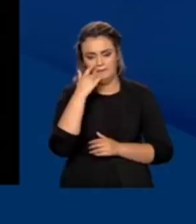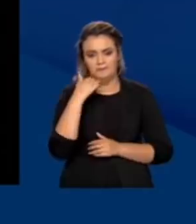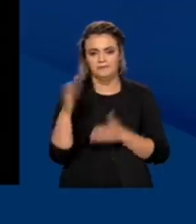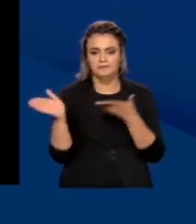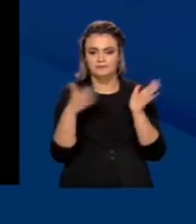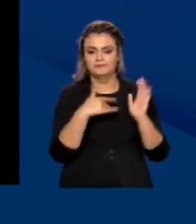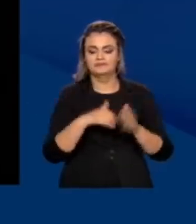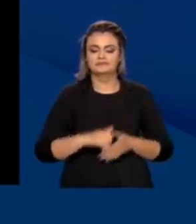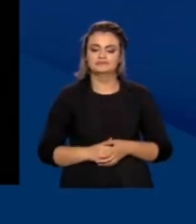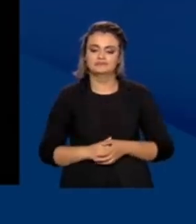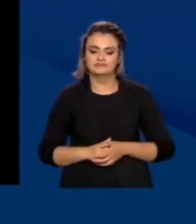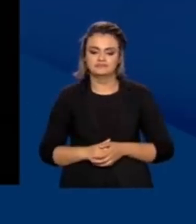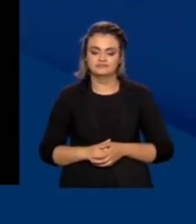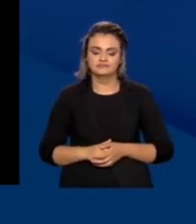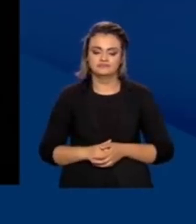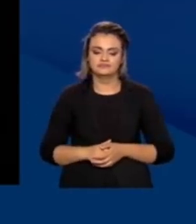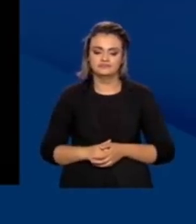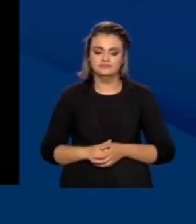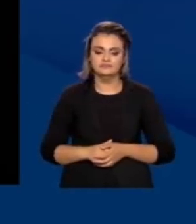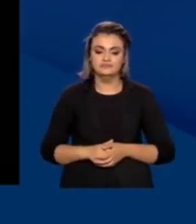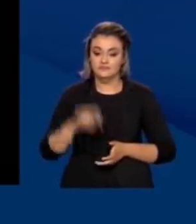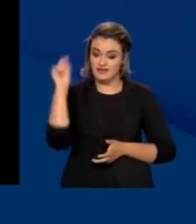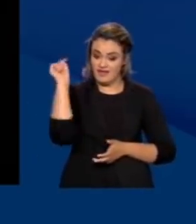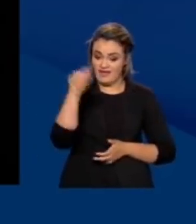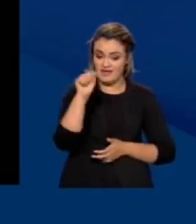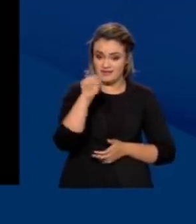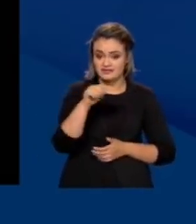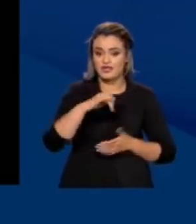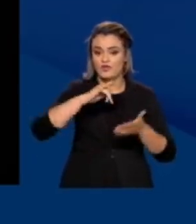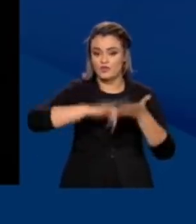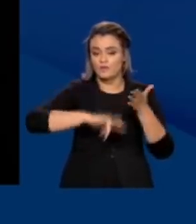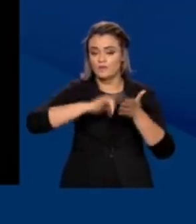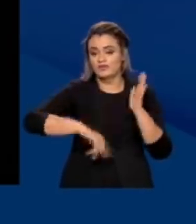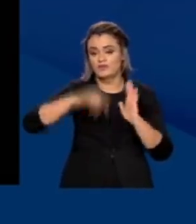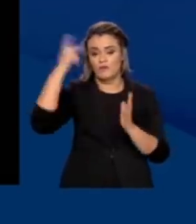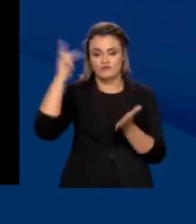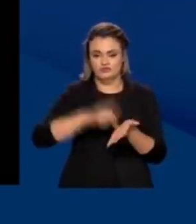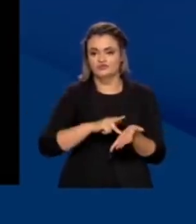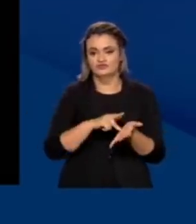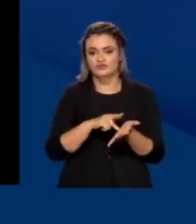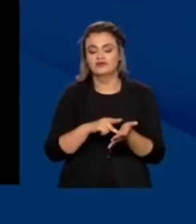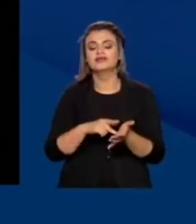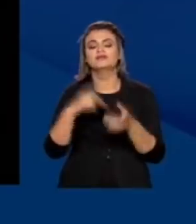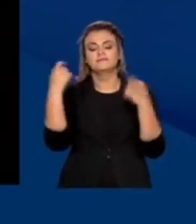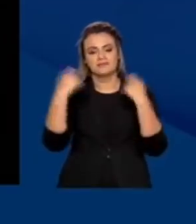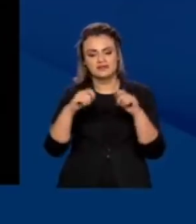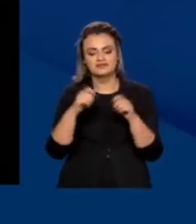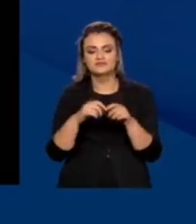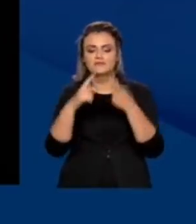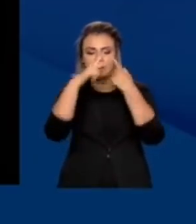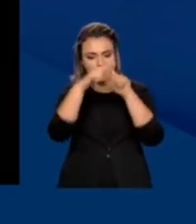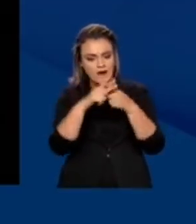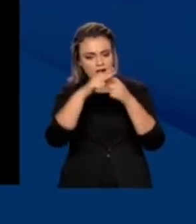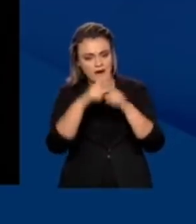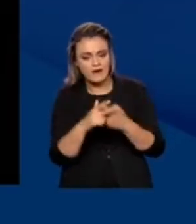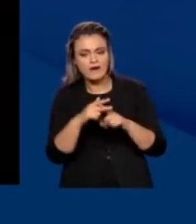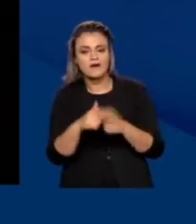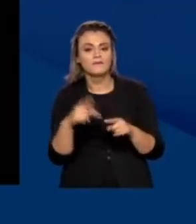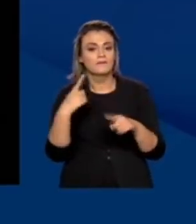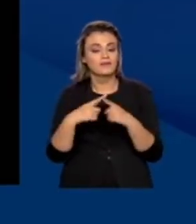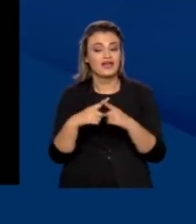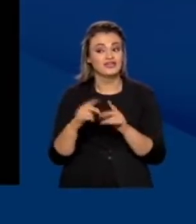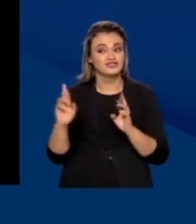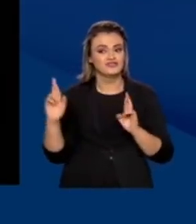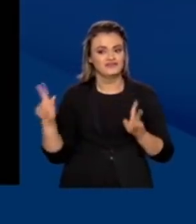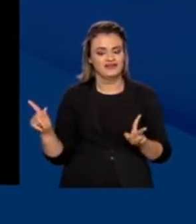Próximo slide, por favor. Este é o documento original que necessitou uma retificação, porque, diferente